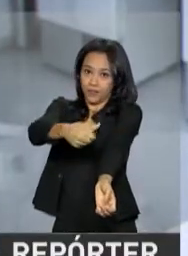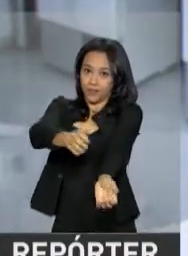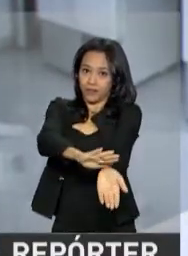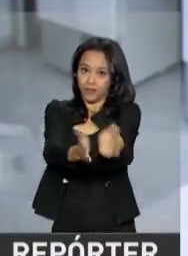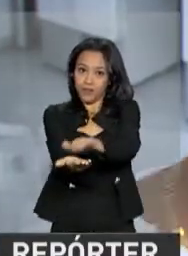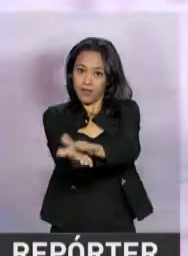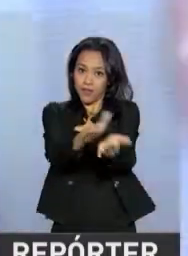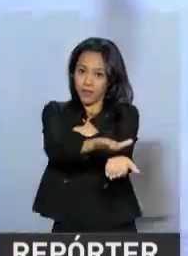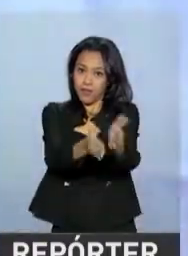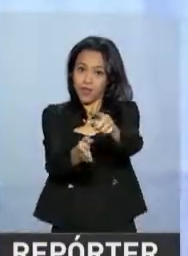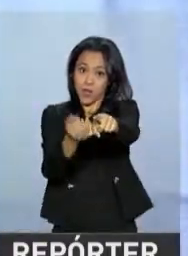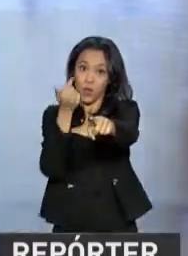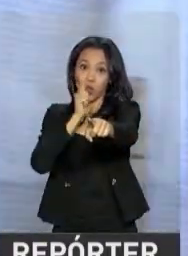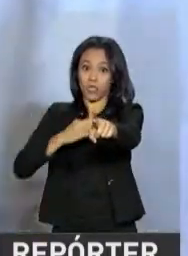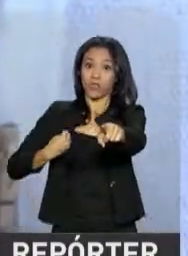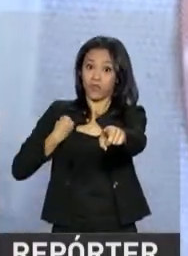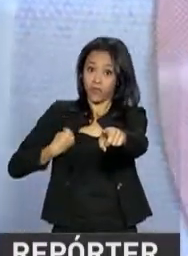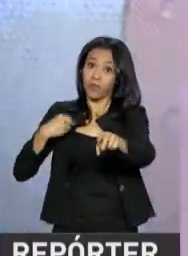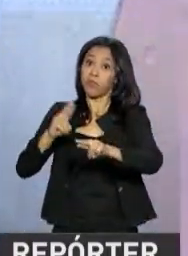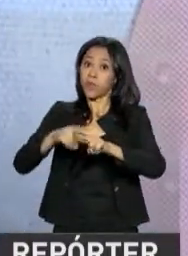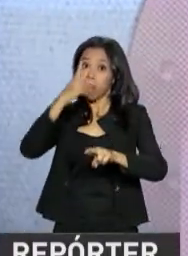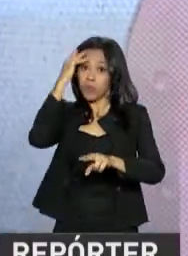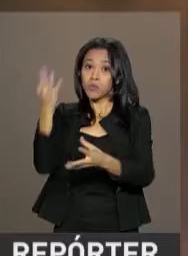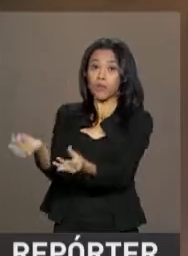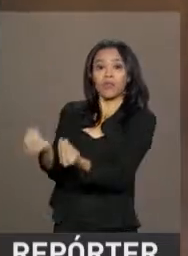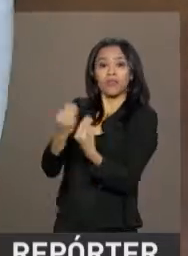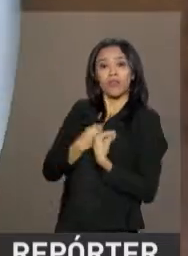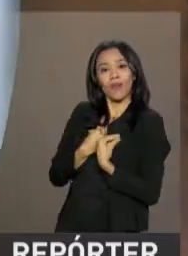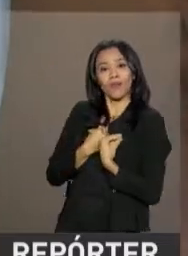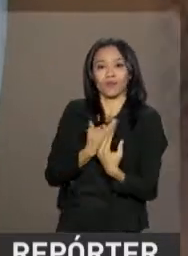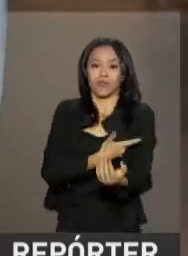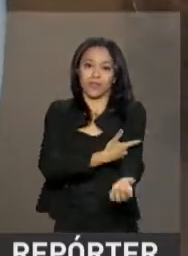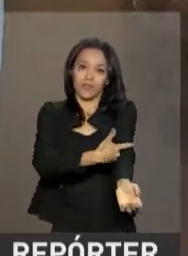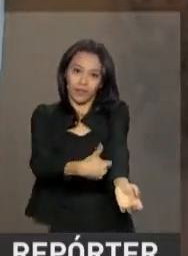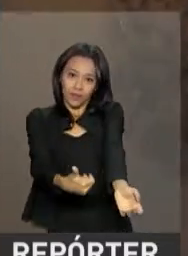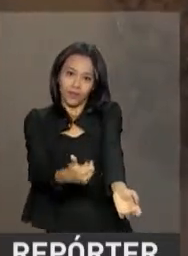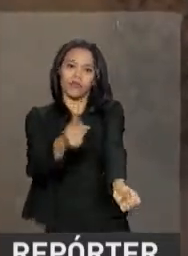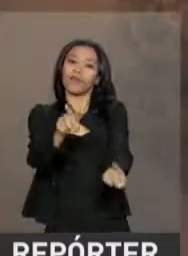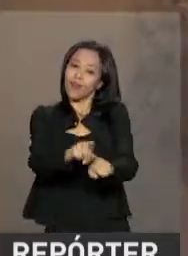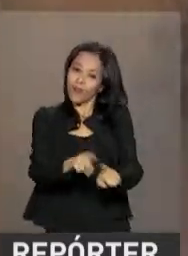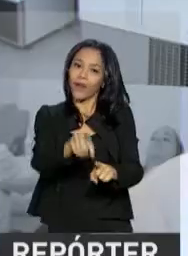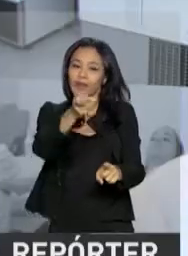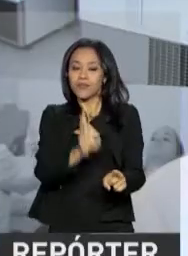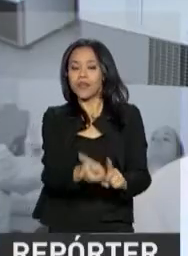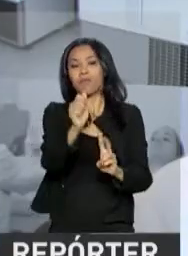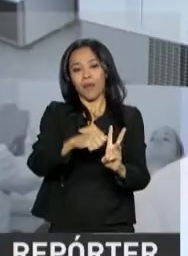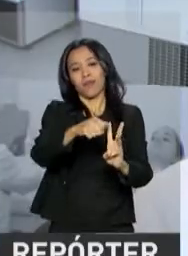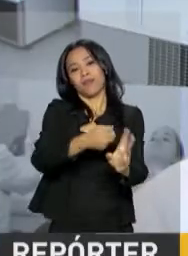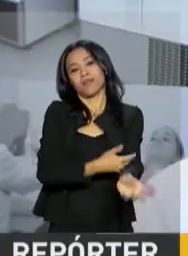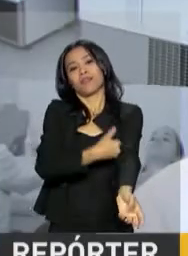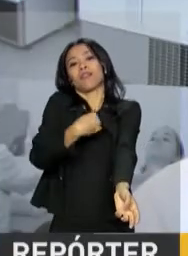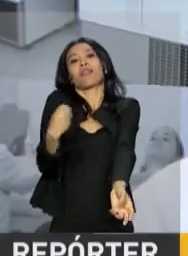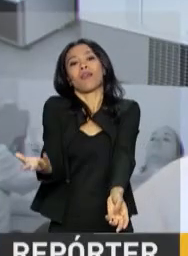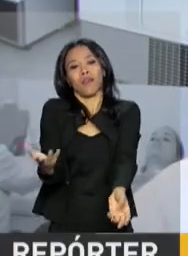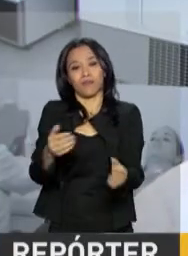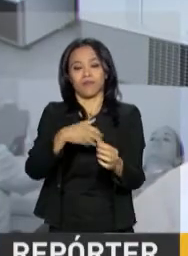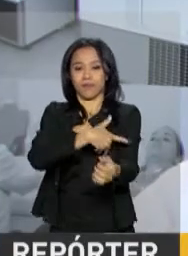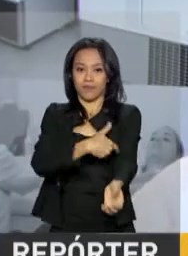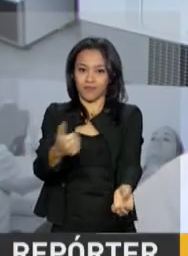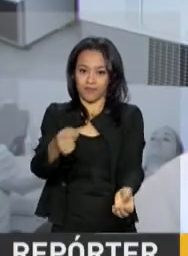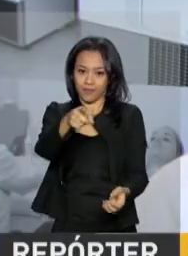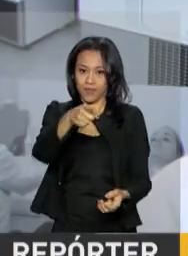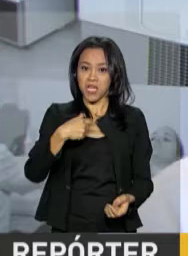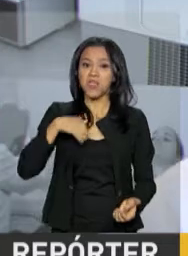está vivo porque alguém do ovo voluntariamente sangue e também passou a ser um doador regular eu estou ajudando fazendo bem se vê aqui